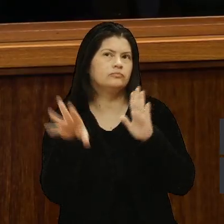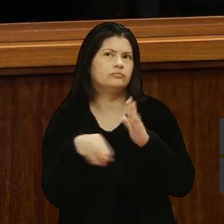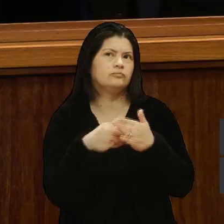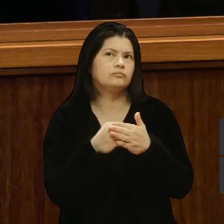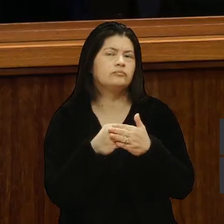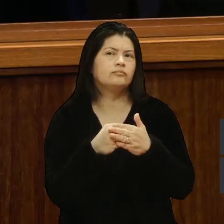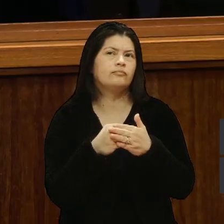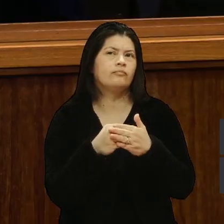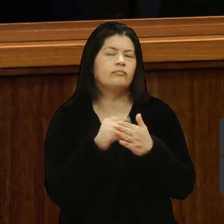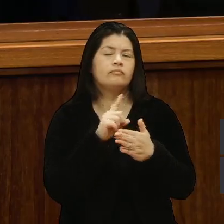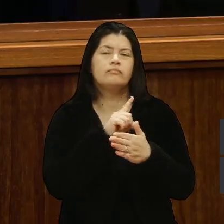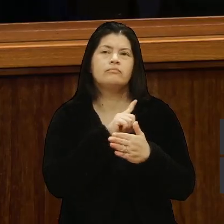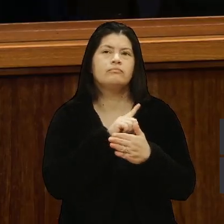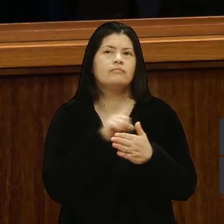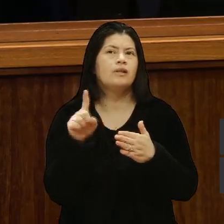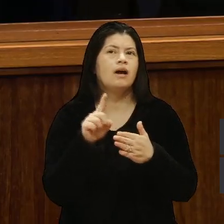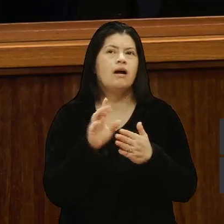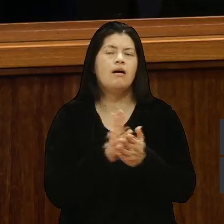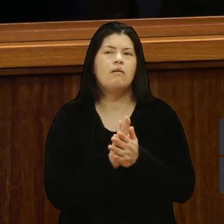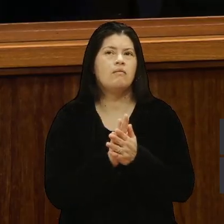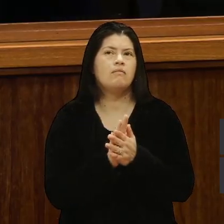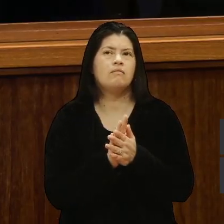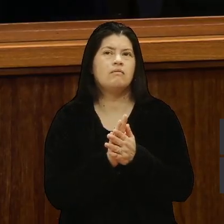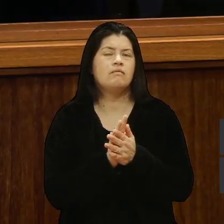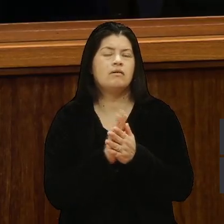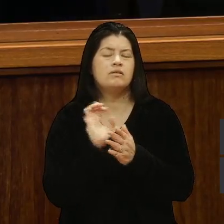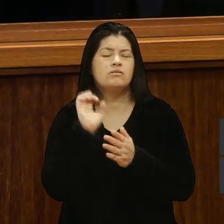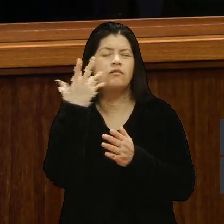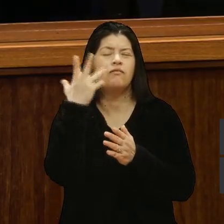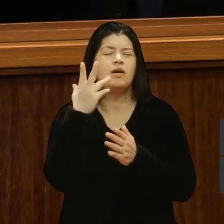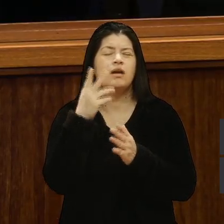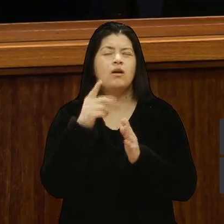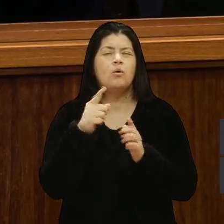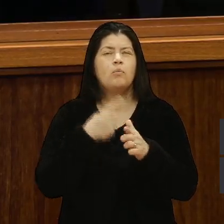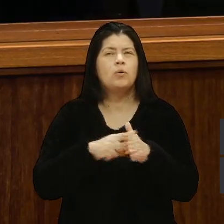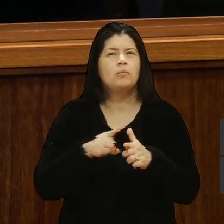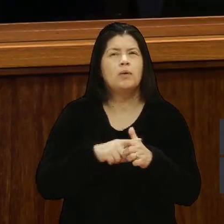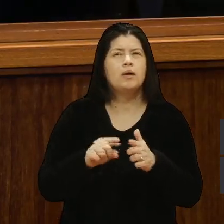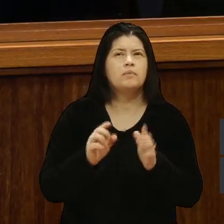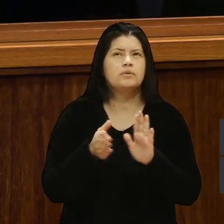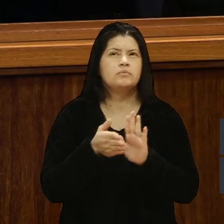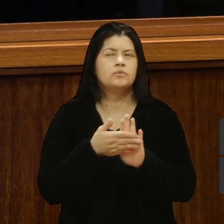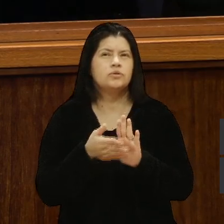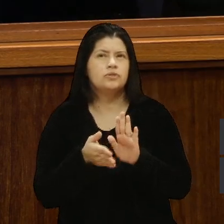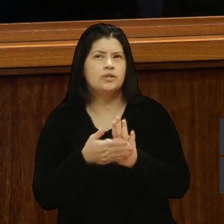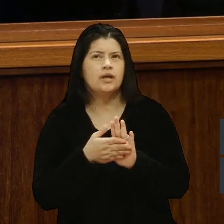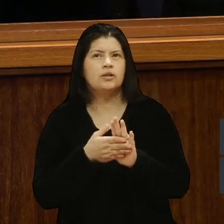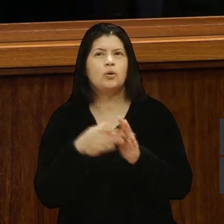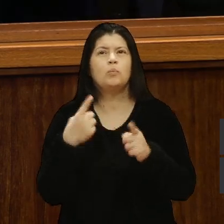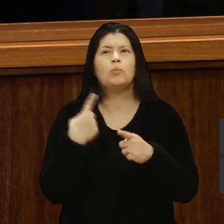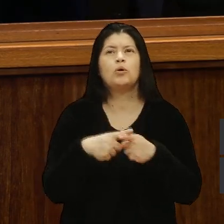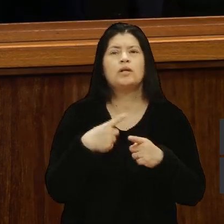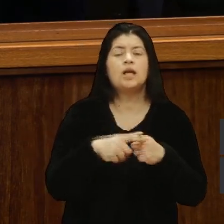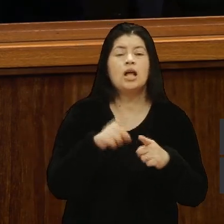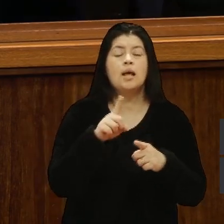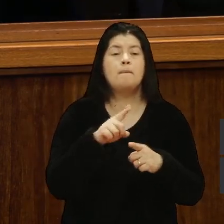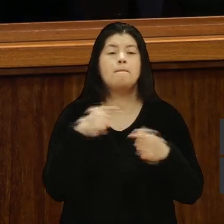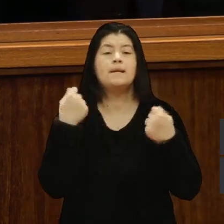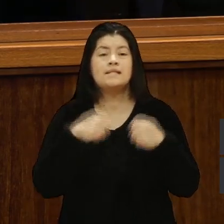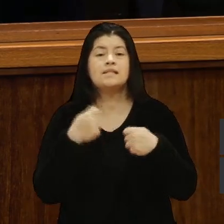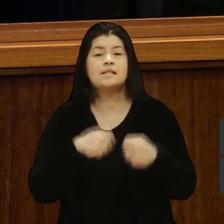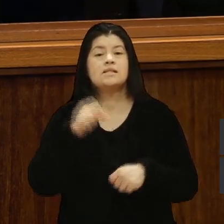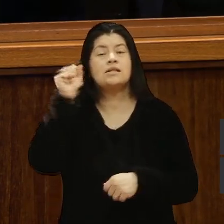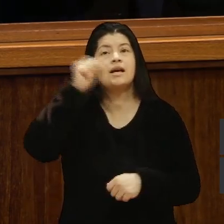não ia resolver o problema do projeto, porque, de qualquer maneira, precisaria,